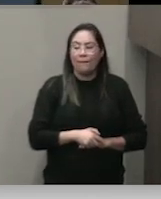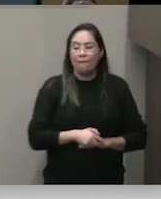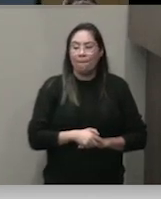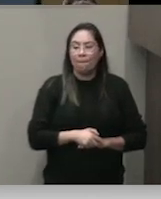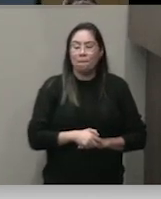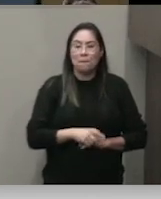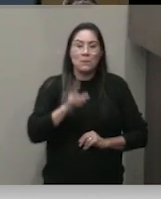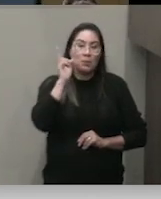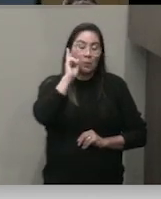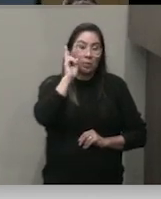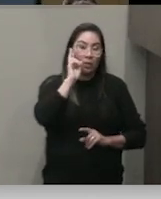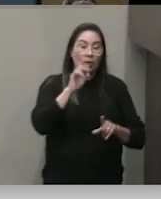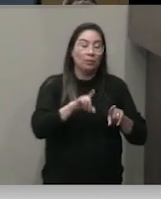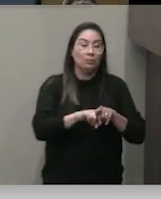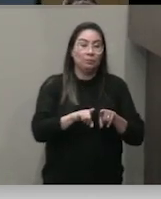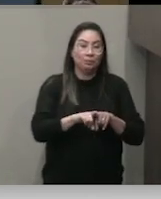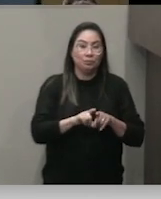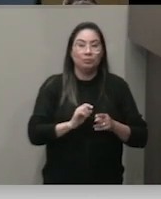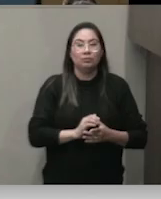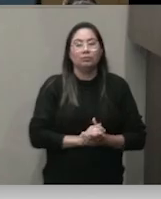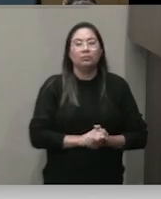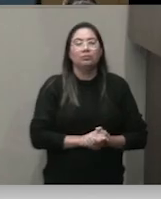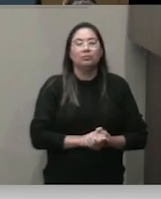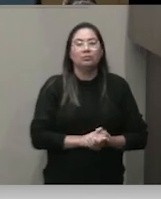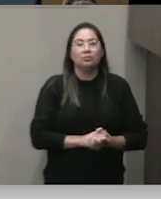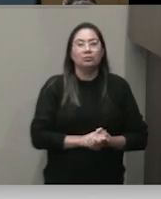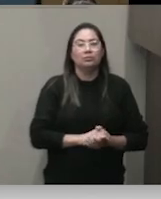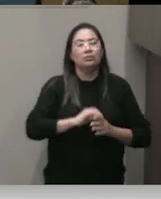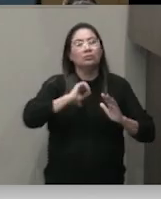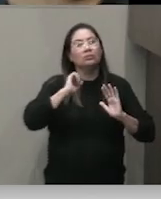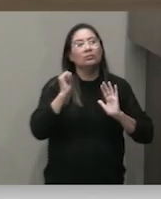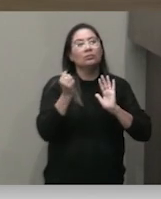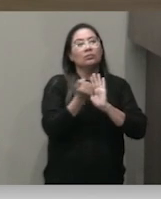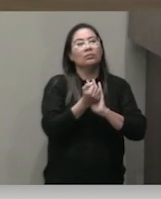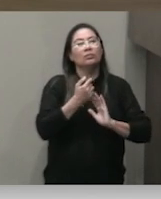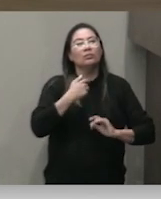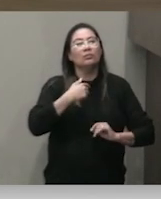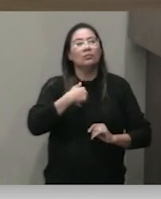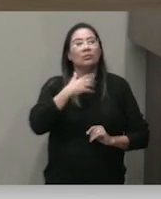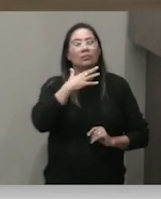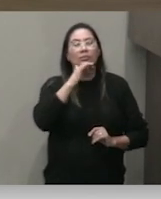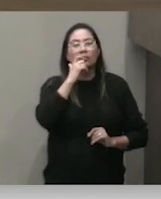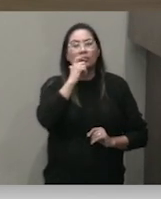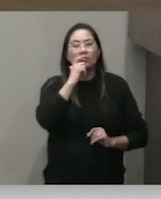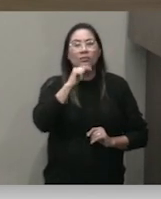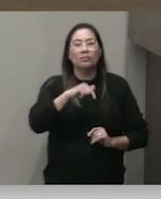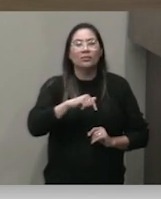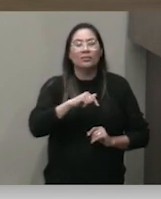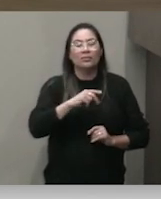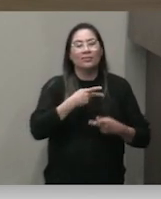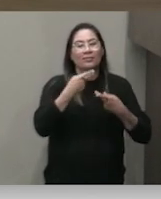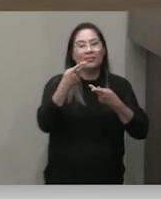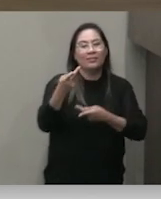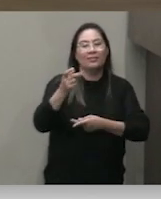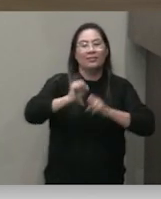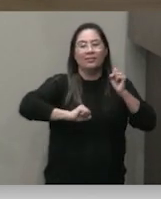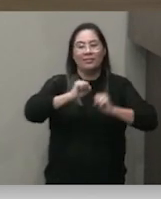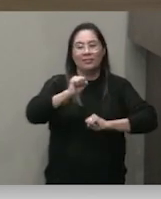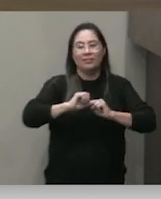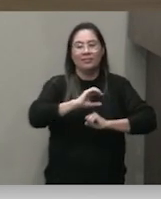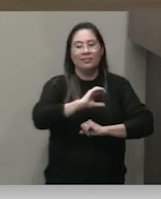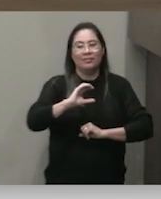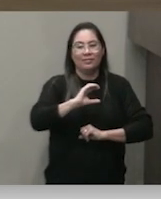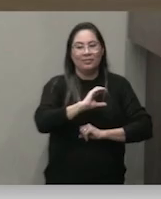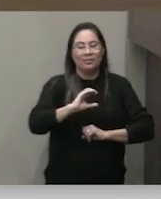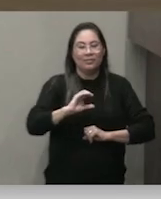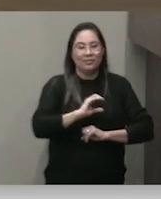Que eu me lembro muito bem que o que me marcou na minha infância era a visita na fábrica da Coca. Quem não foi na fábrica da Coca,